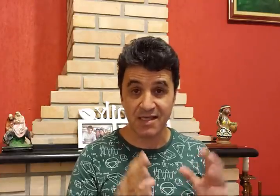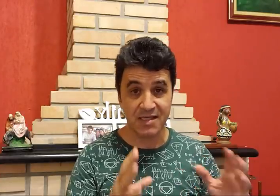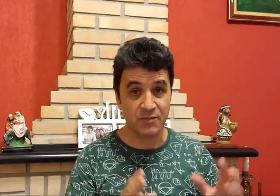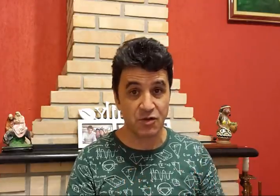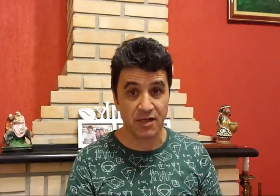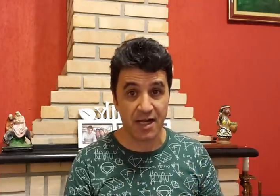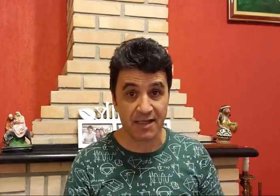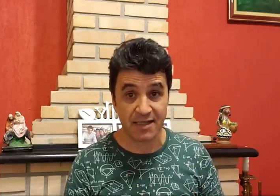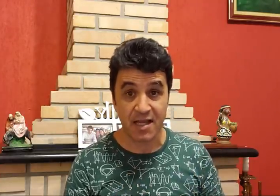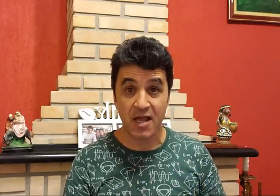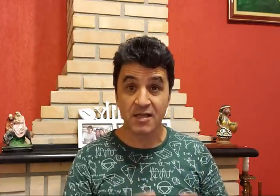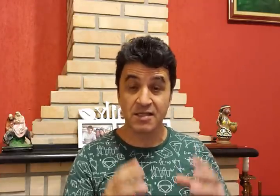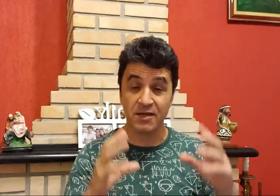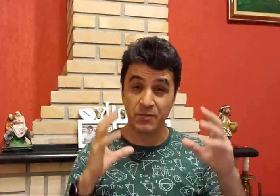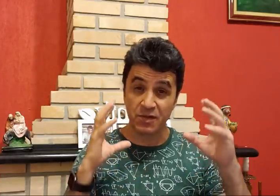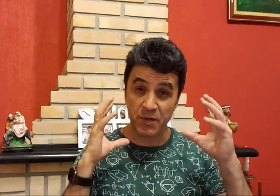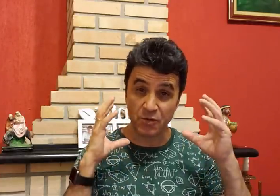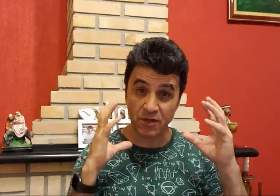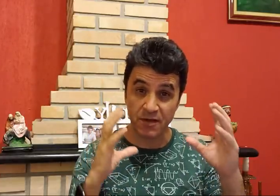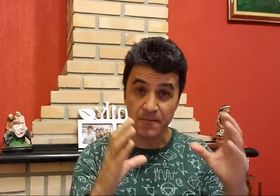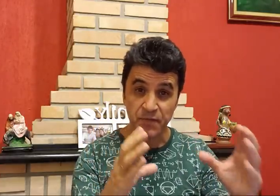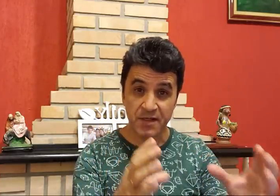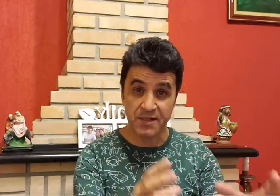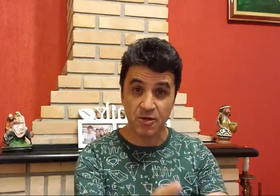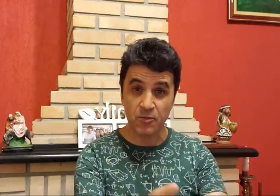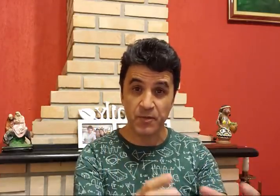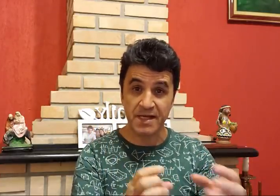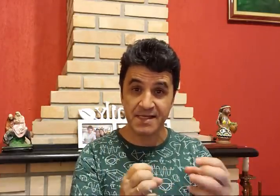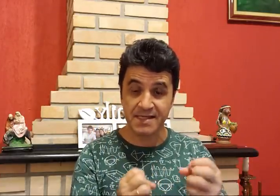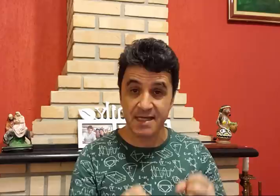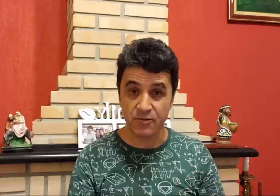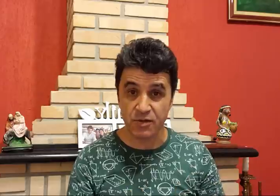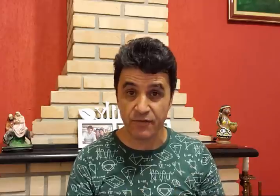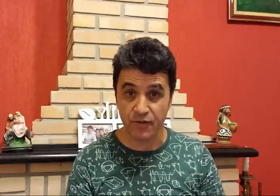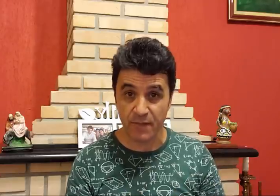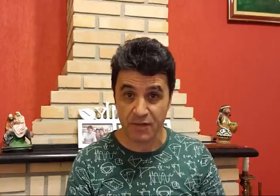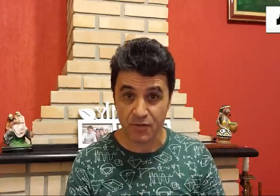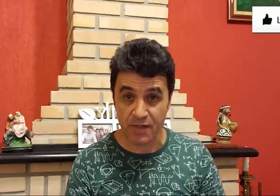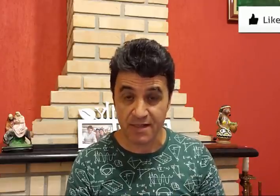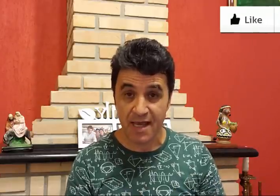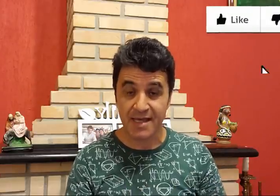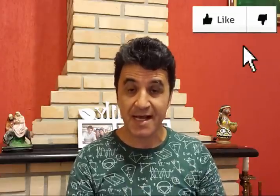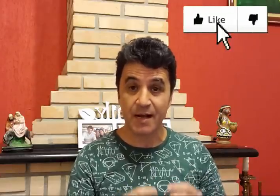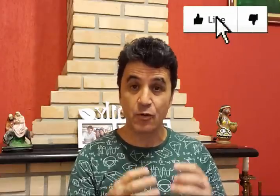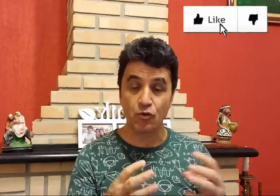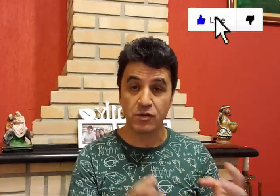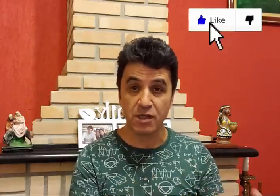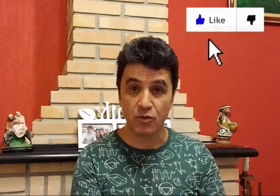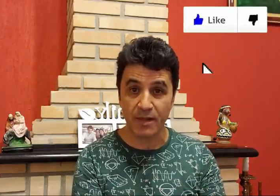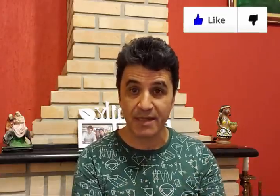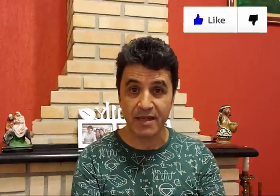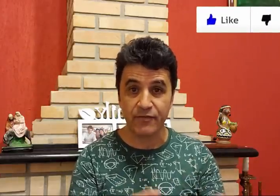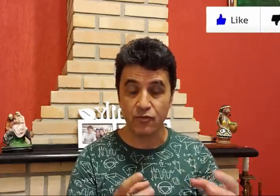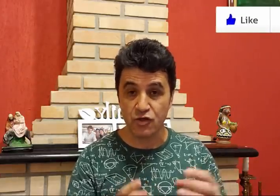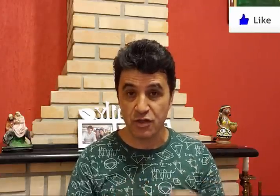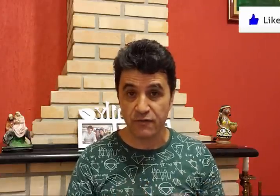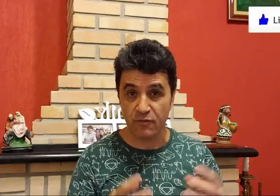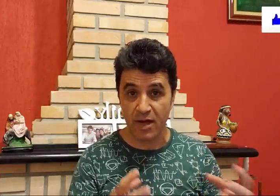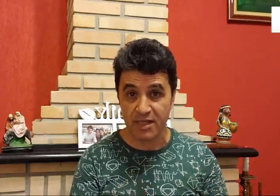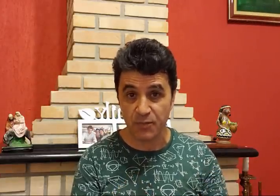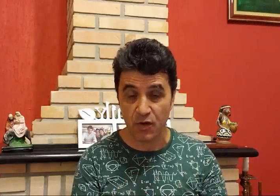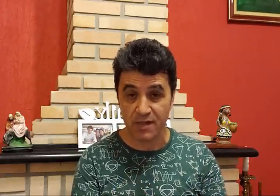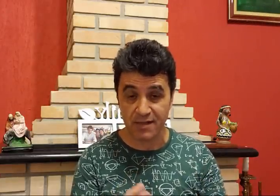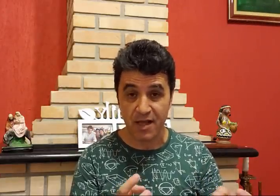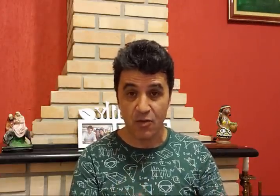assim decepcionadas, pessoas que estão precisando de informações e acabam não tendo uma